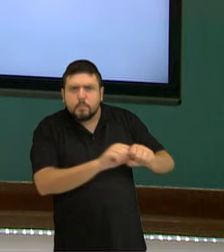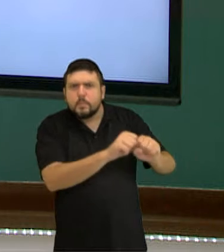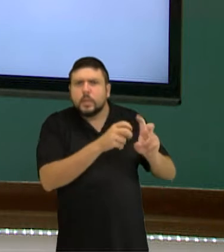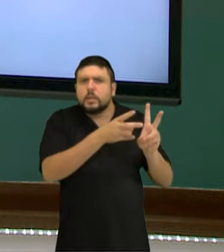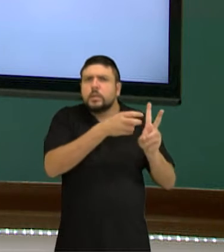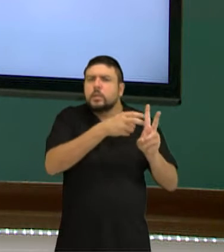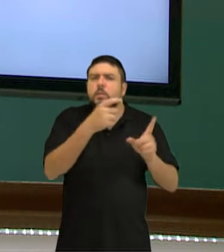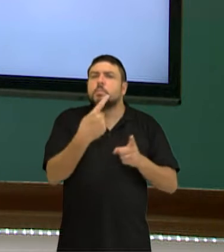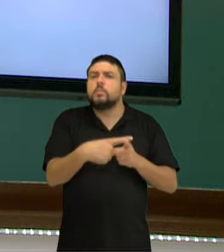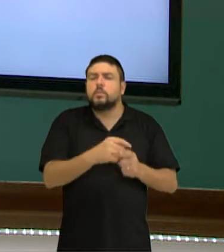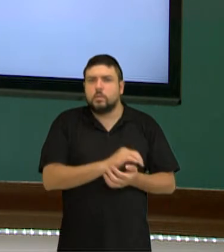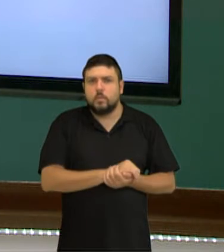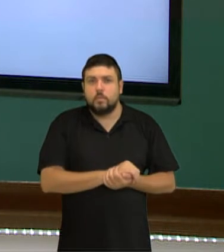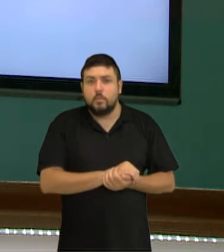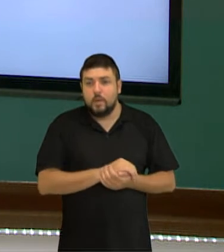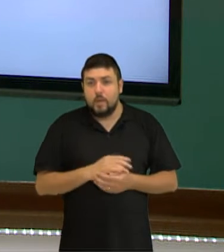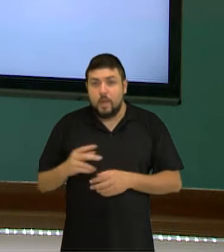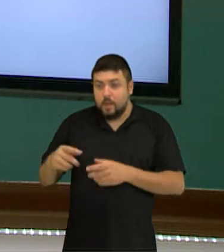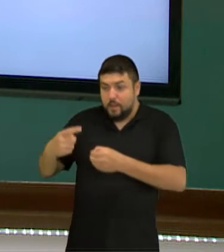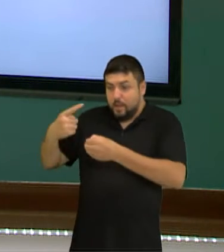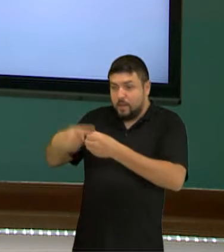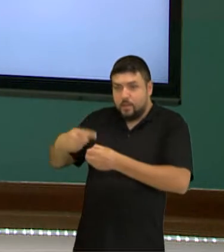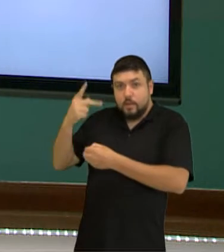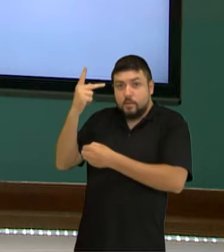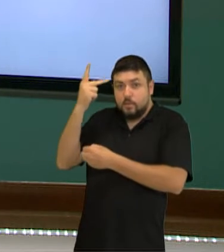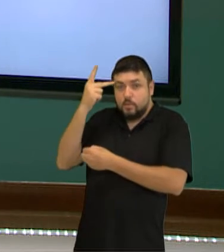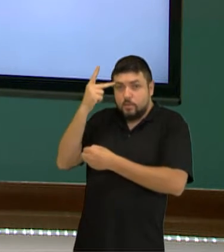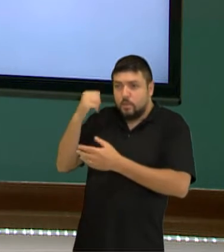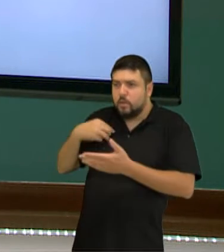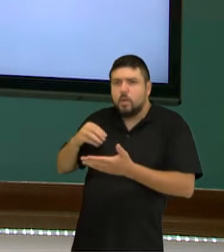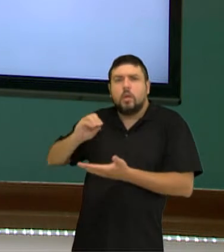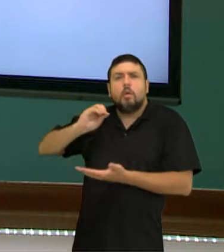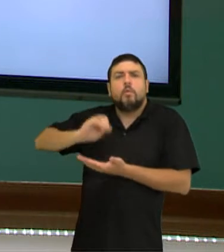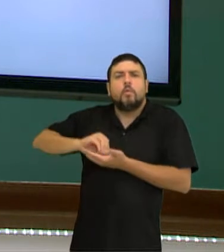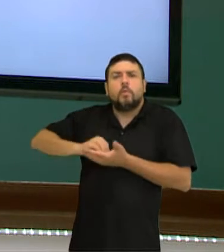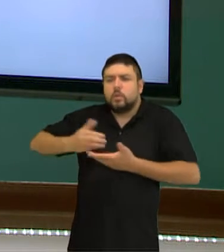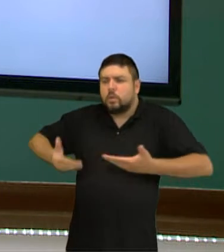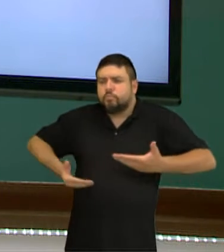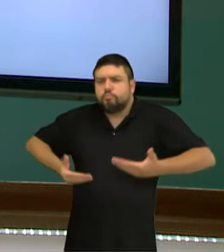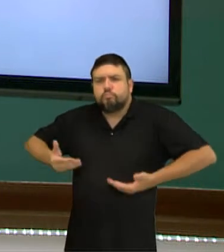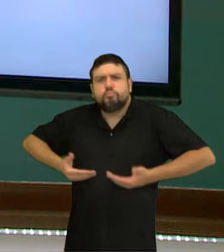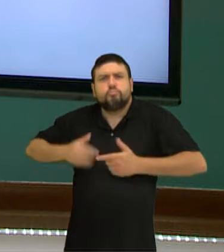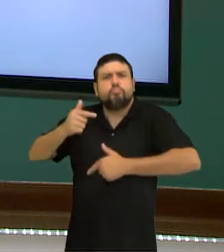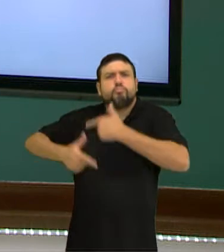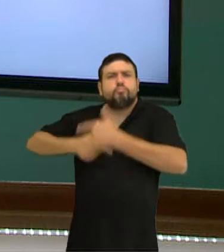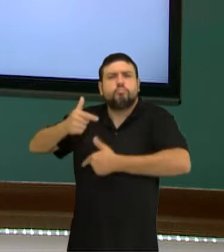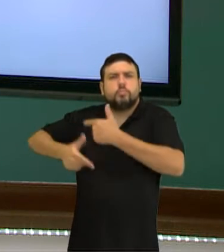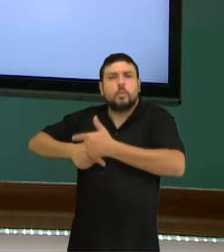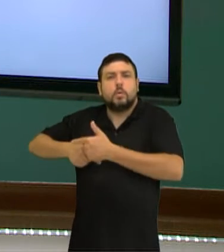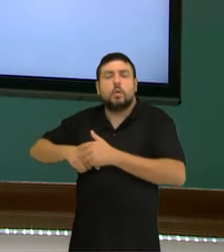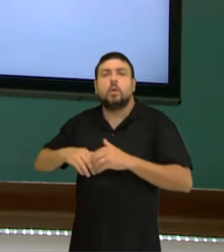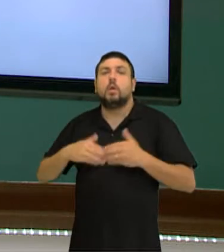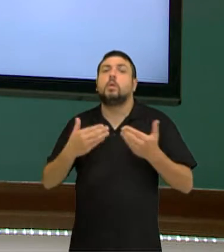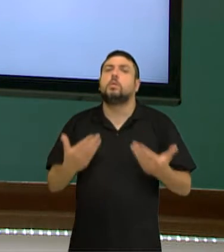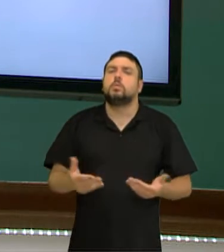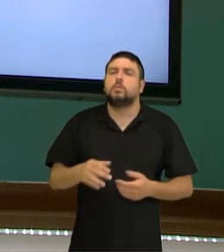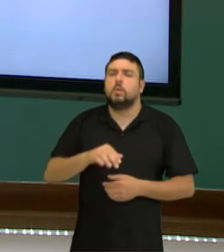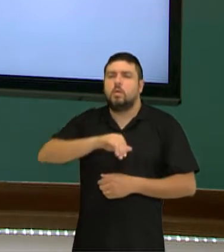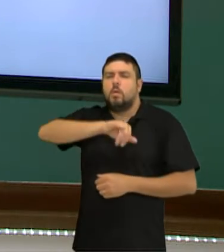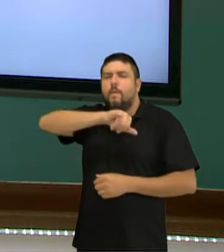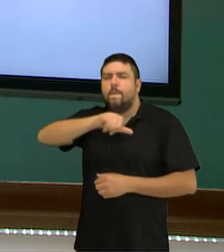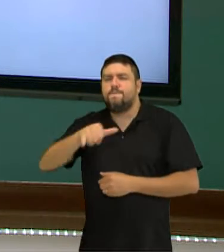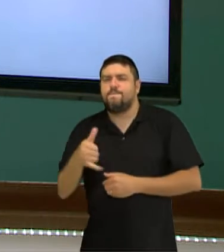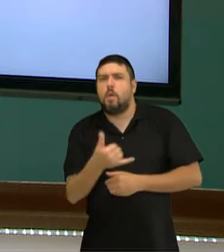falta de mão de obra ali na cidade de São Paulo. Então, eles, na tentativa de buscar esses indígenas para trabalhar